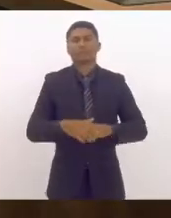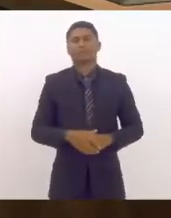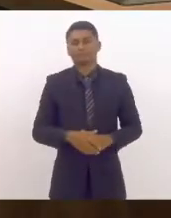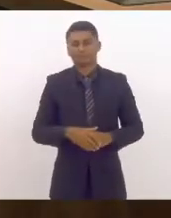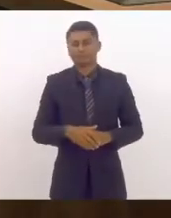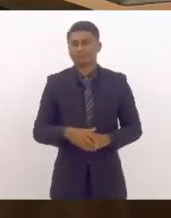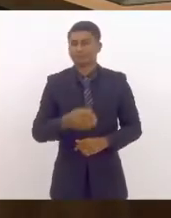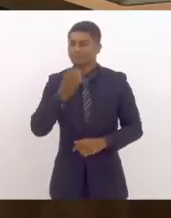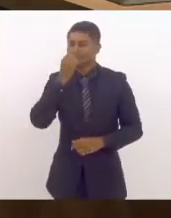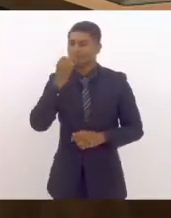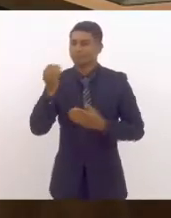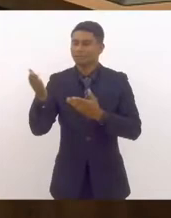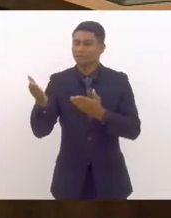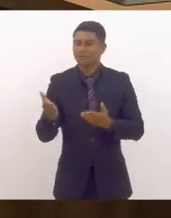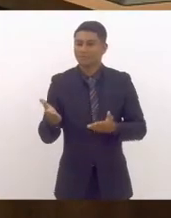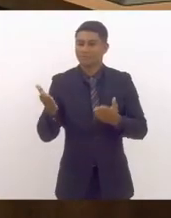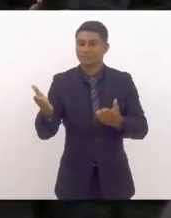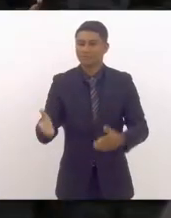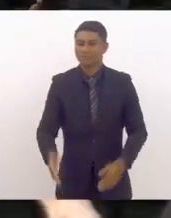bem-vinda, querida Rosa Perdigão.